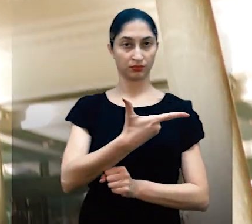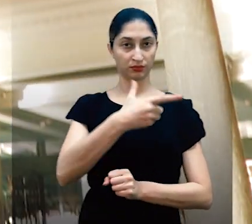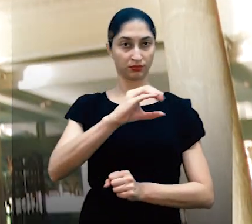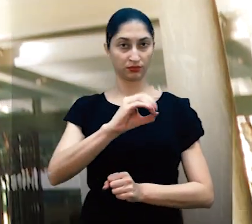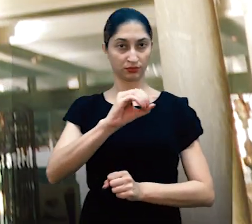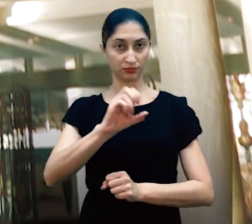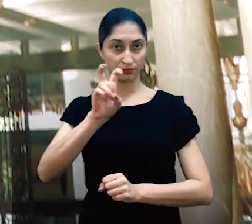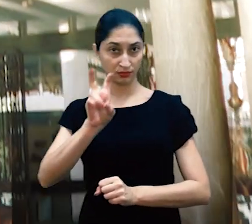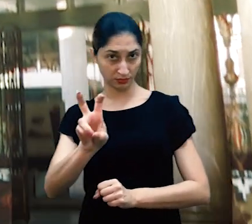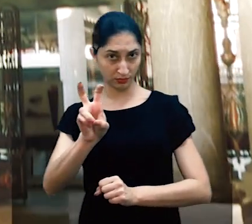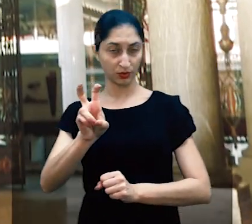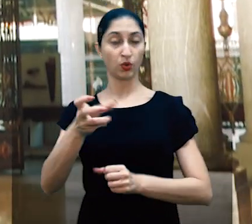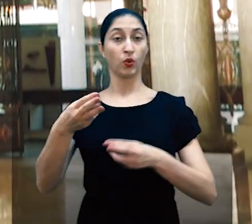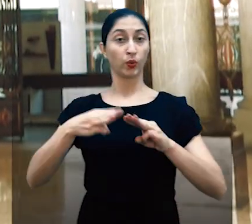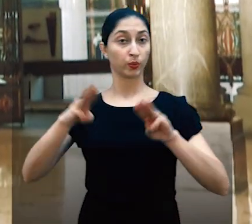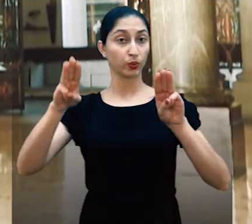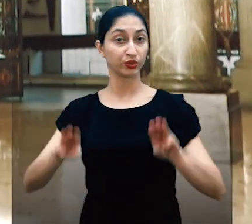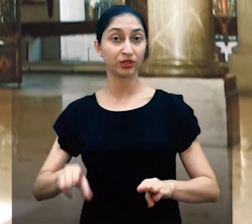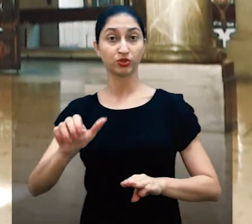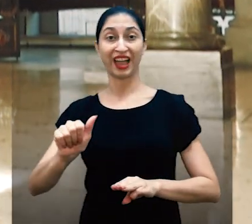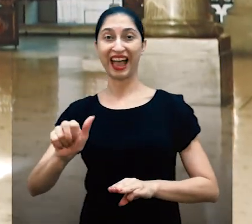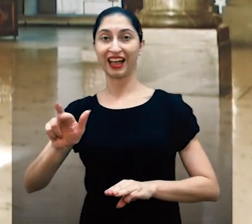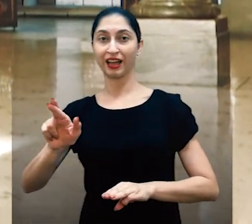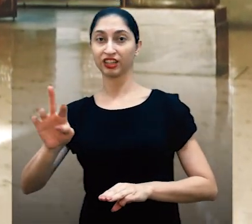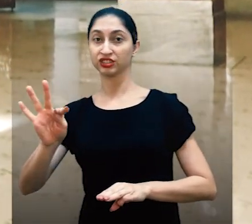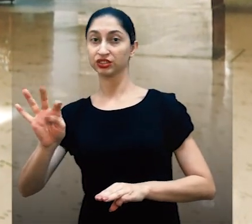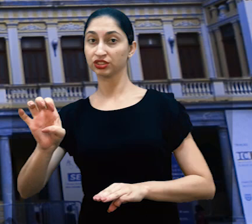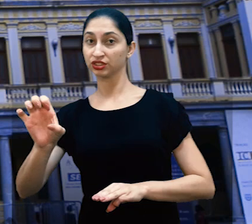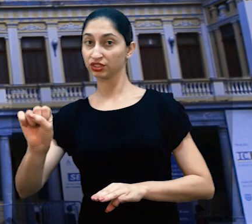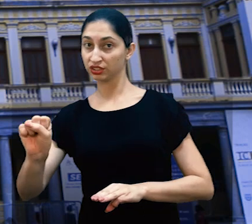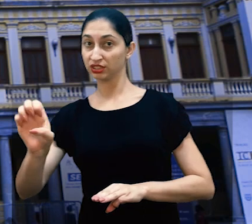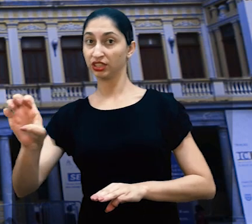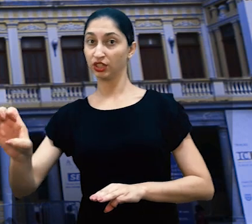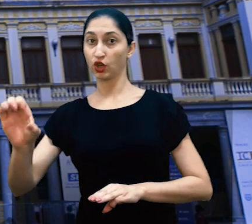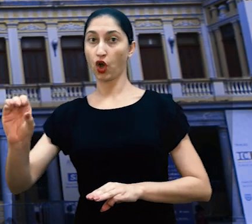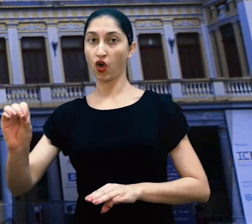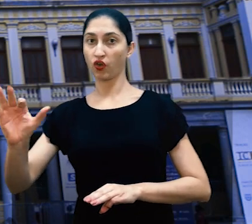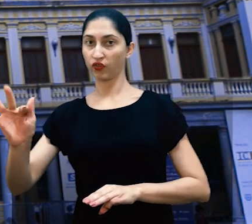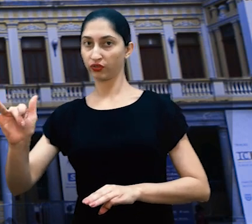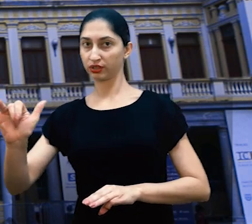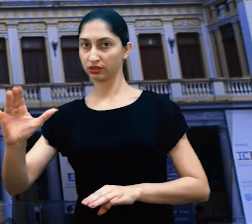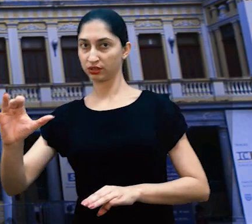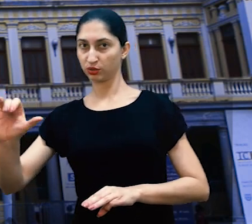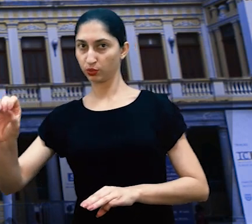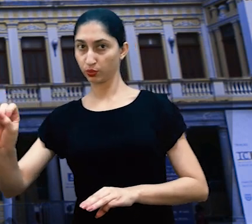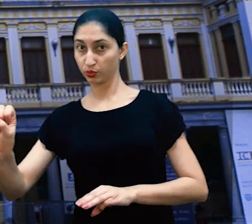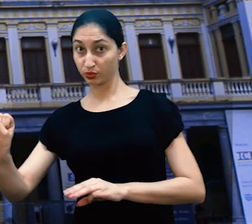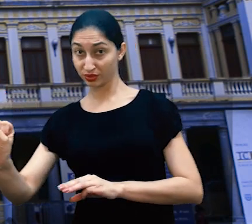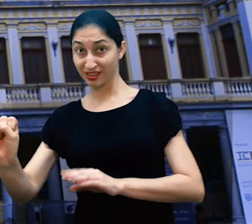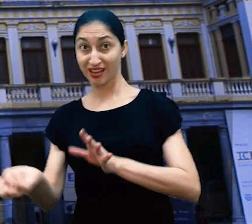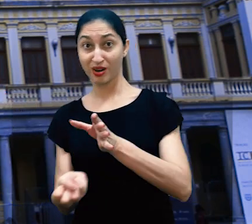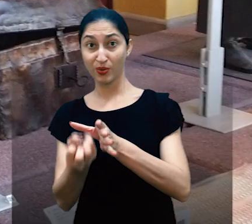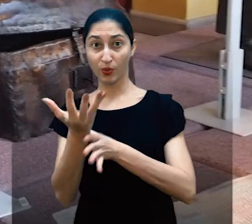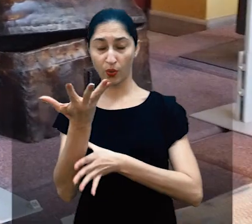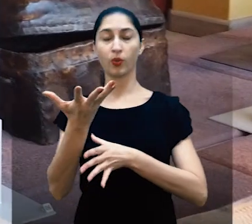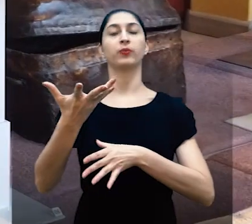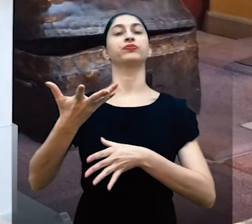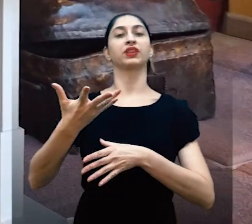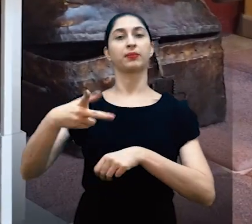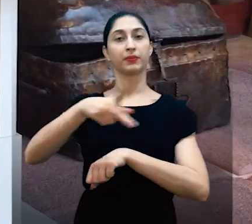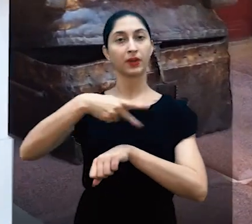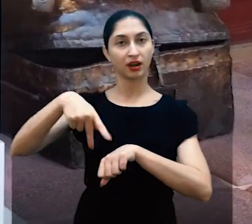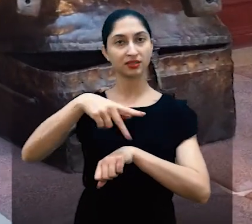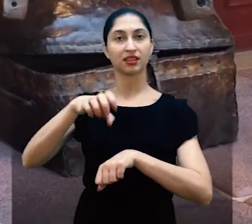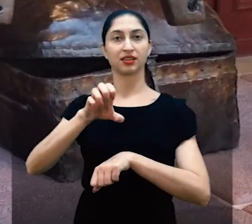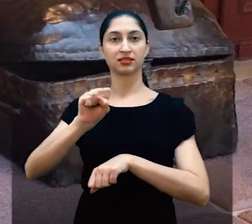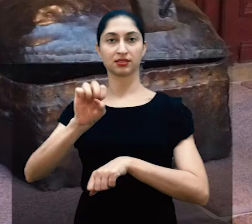Em 2005, o Museu de Artes e Ofícios foi fundado na Estação Central, em Belo Horizonte, com o intuito